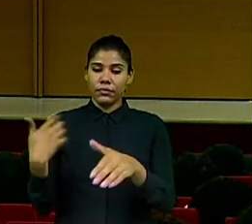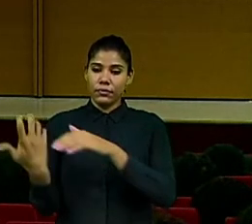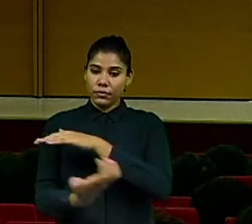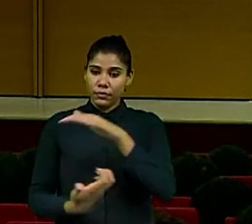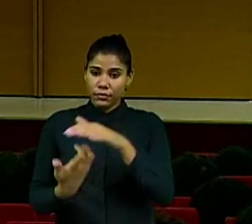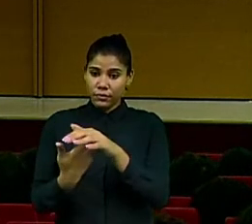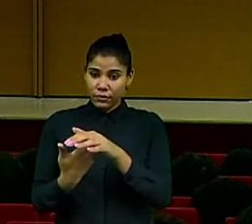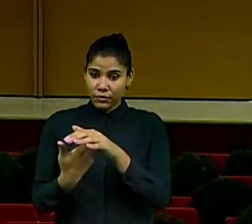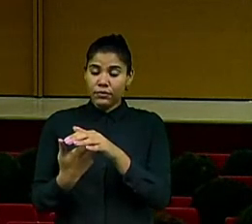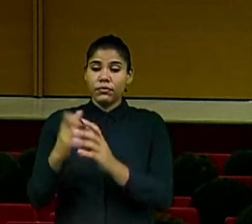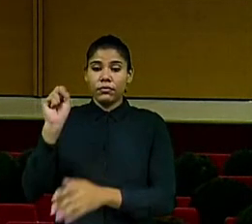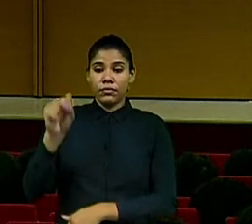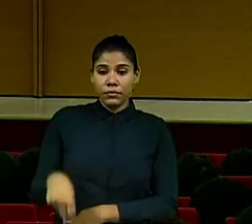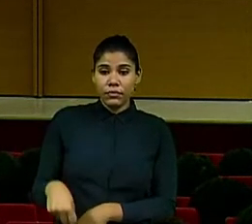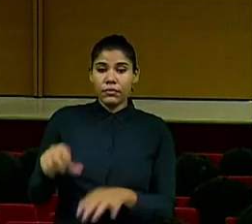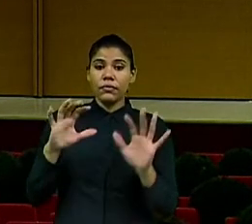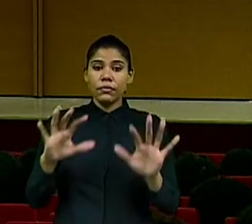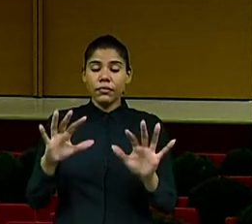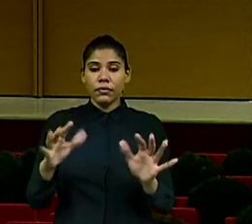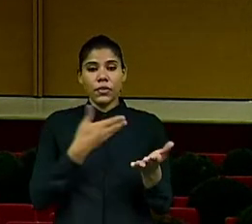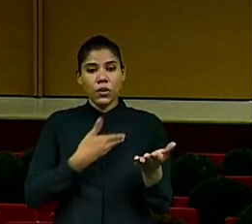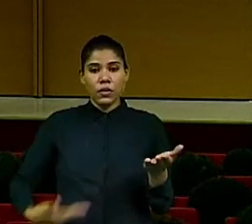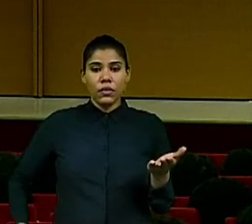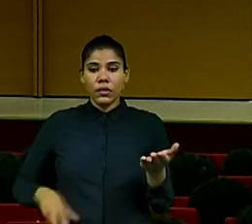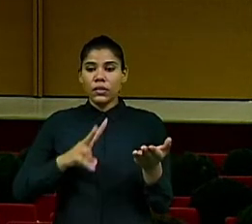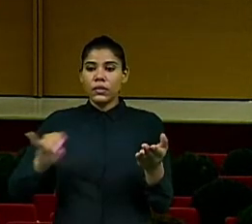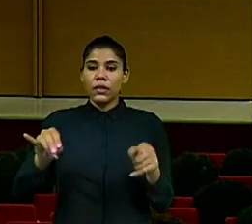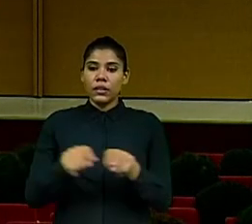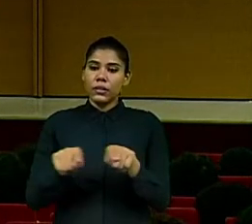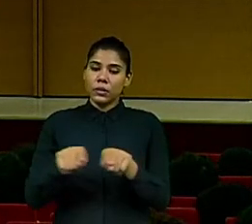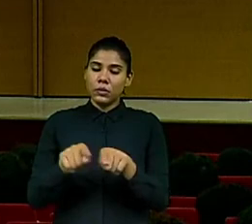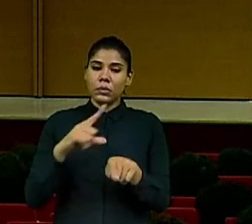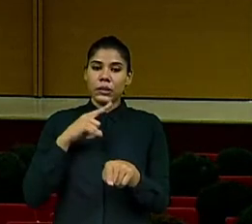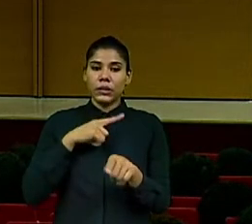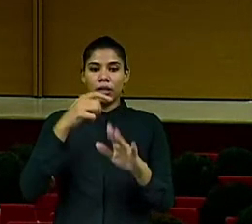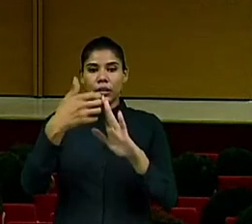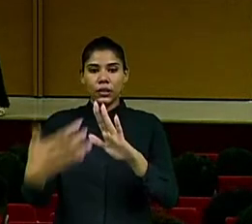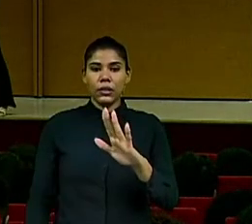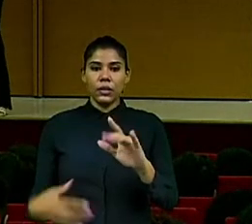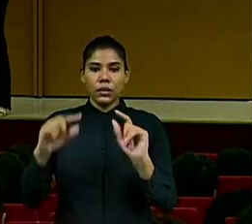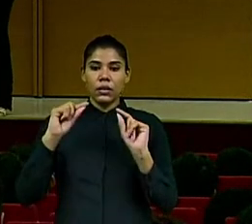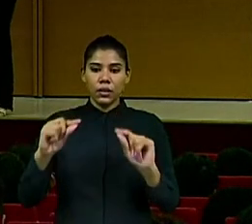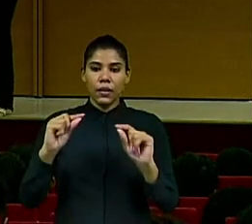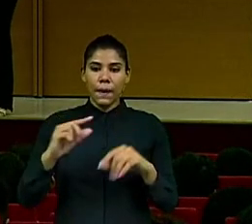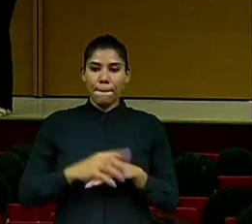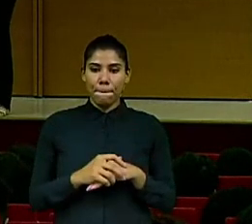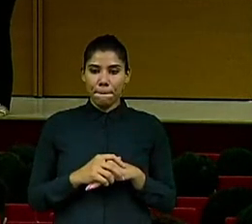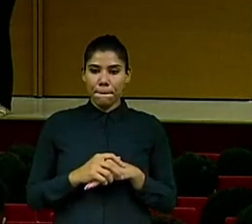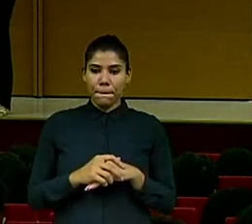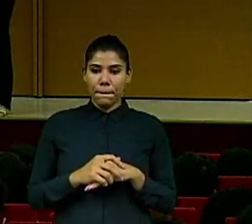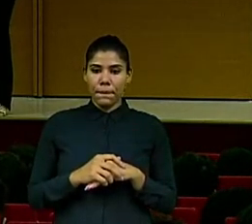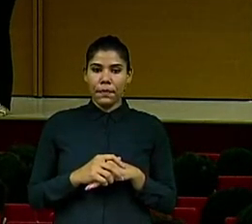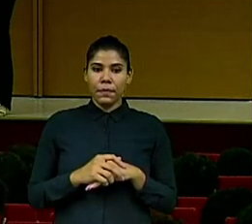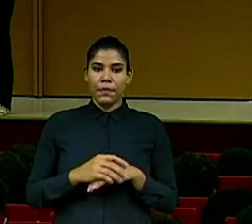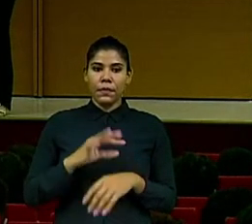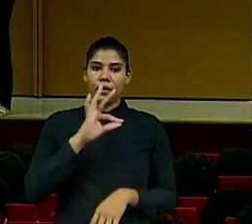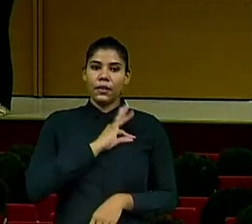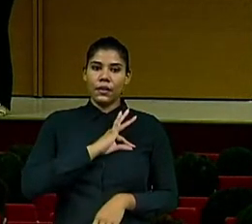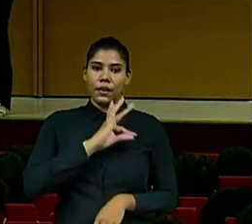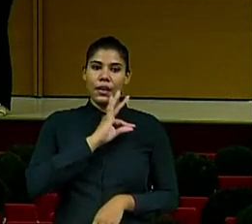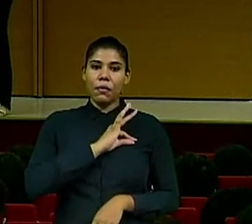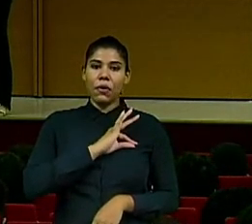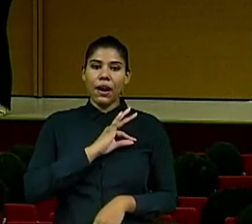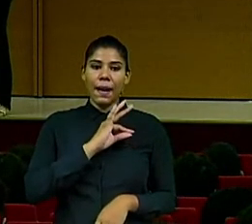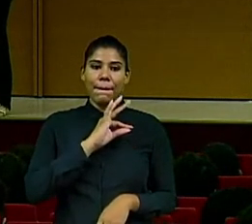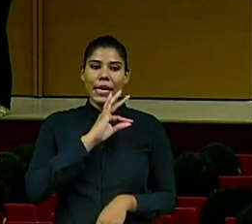sim mas é um governo que ele também vai ser marcado para o que nós chamamos de transferência de renda é um